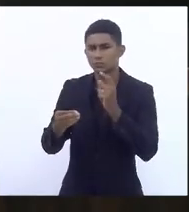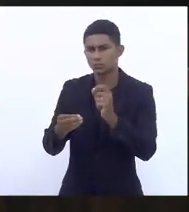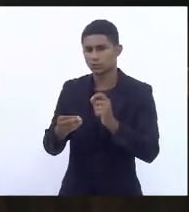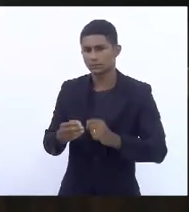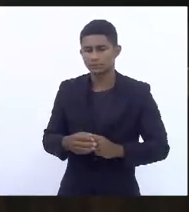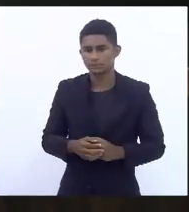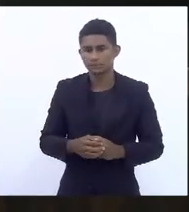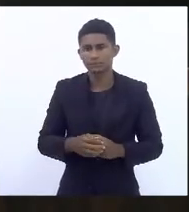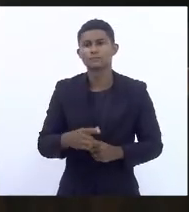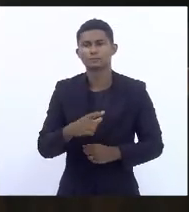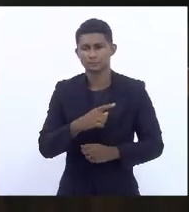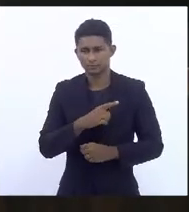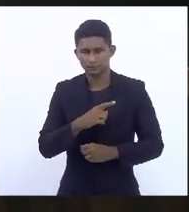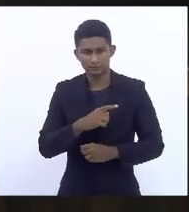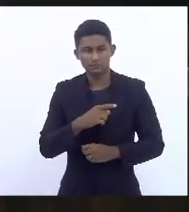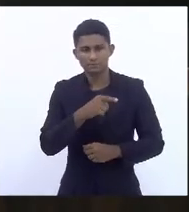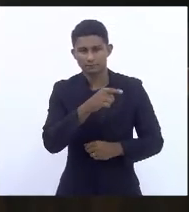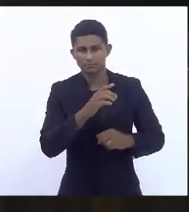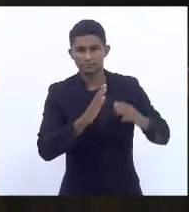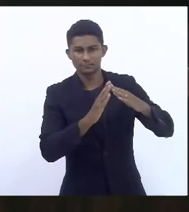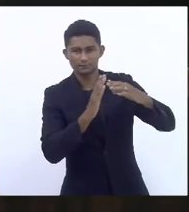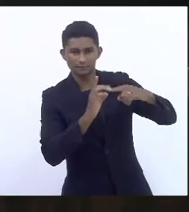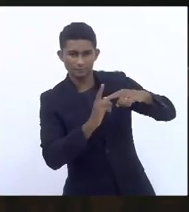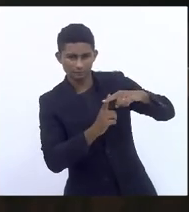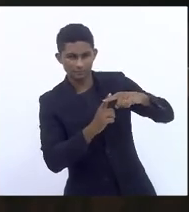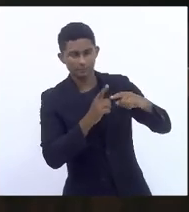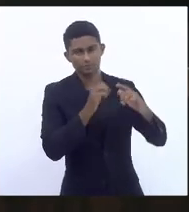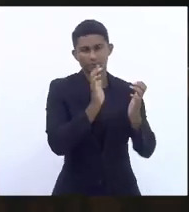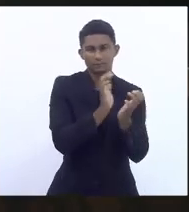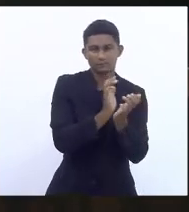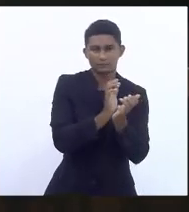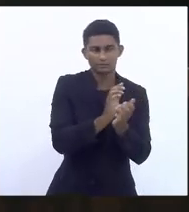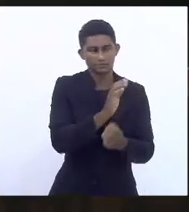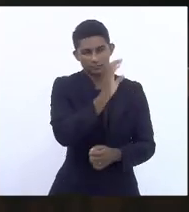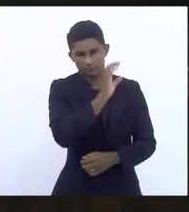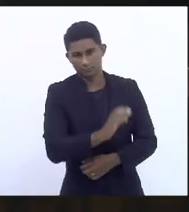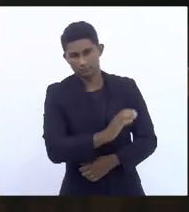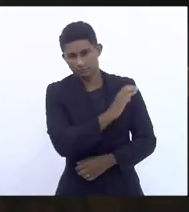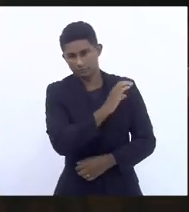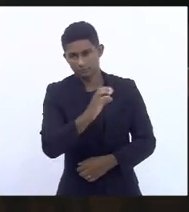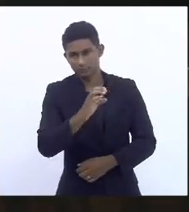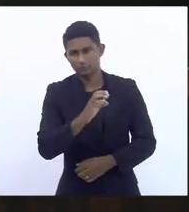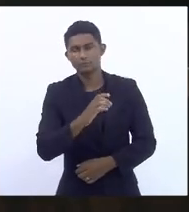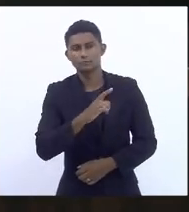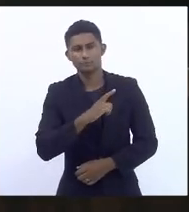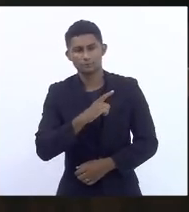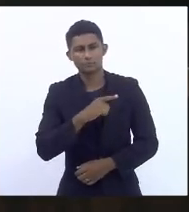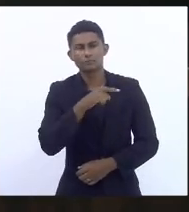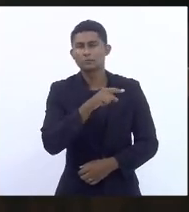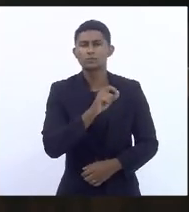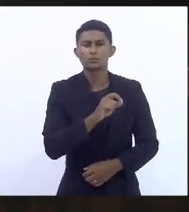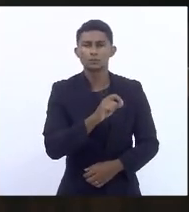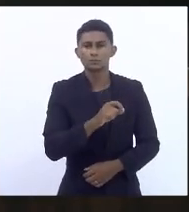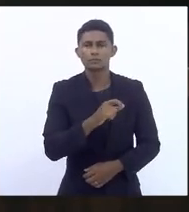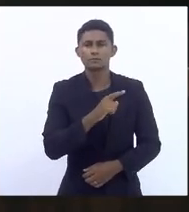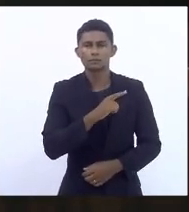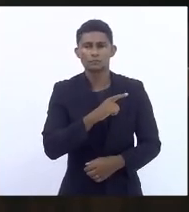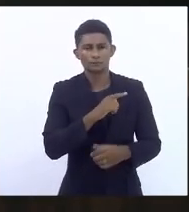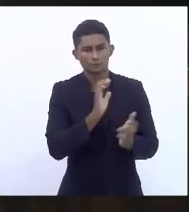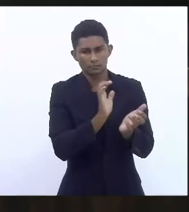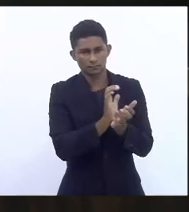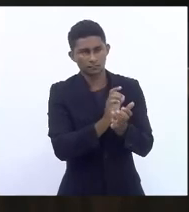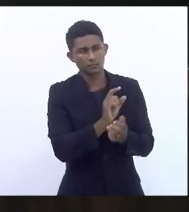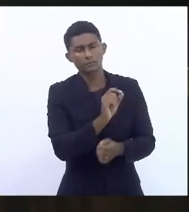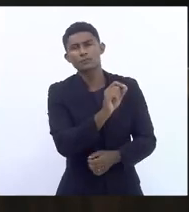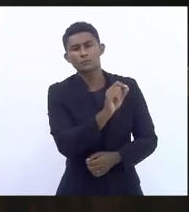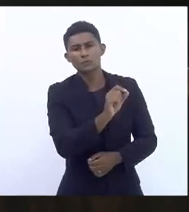das pastorais que fazem parte da Cúria Metropolitana a pastoral dos políticos